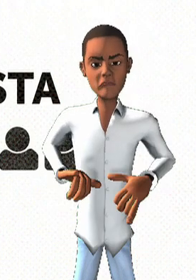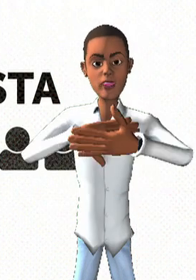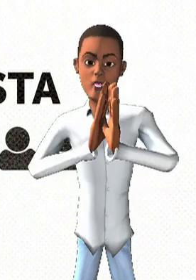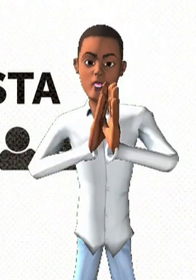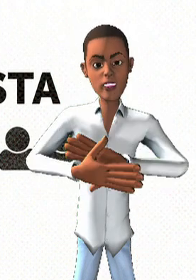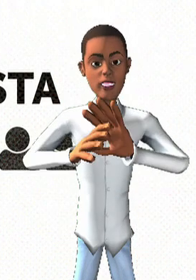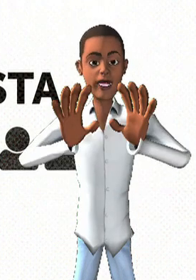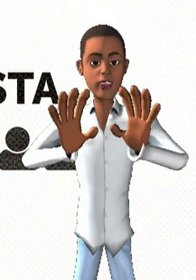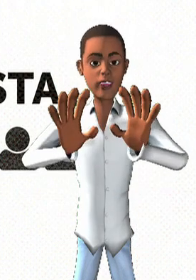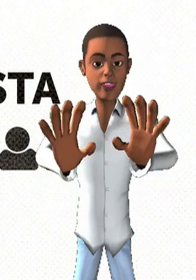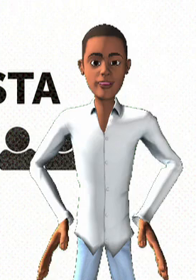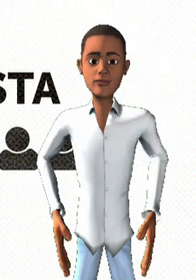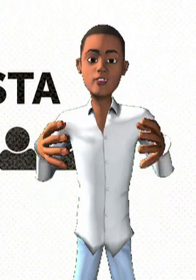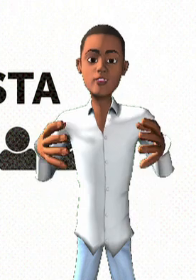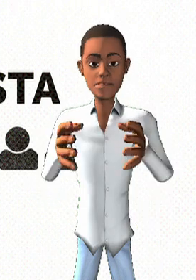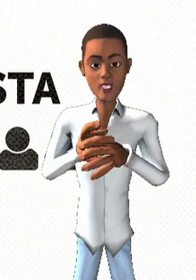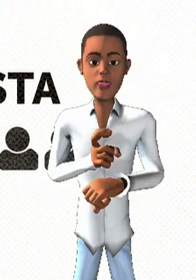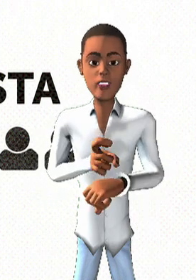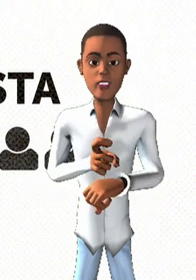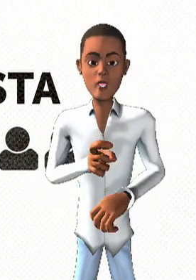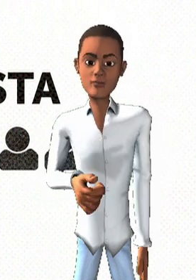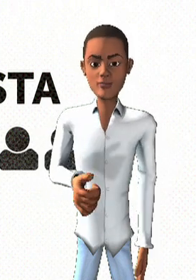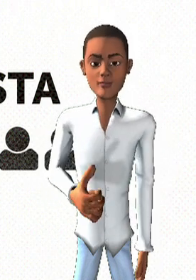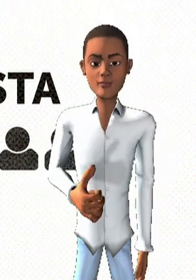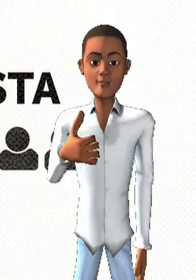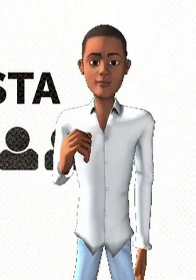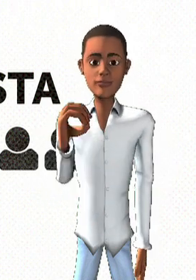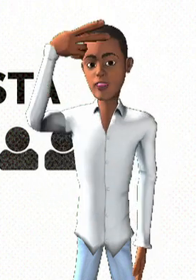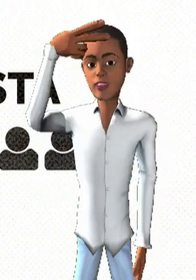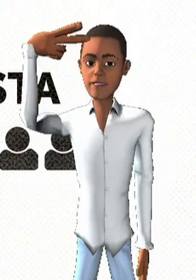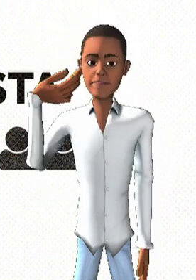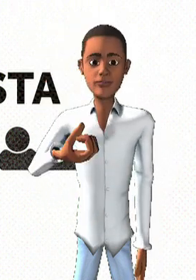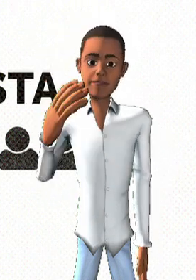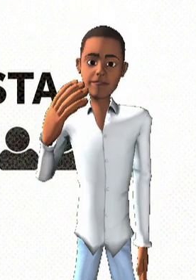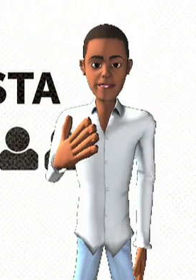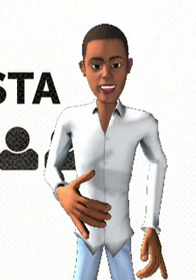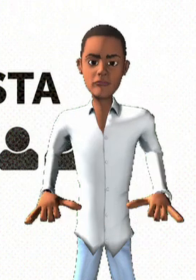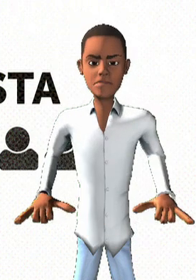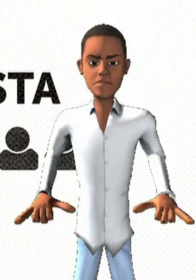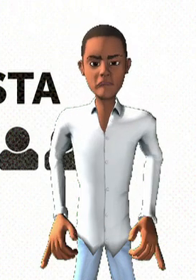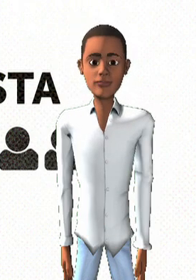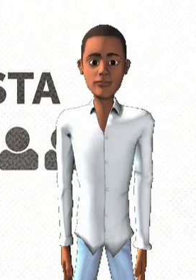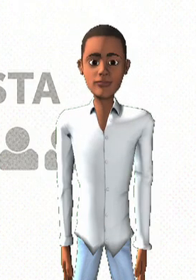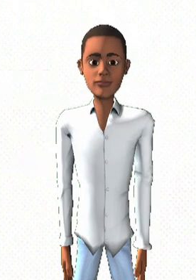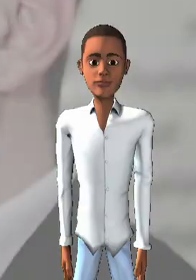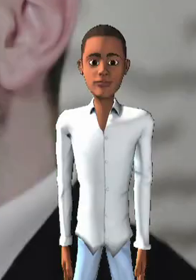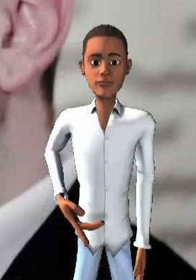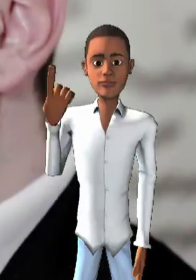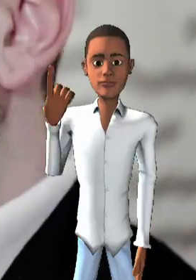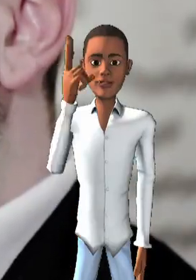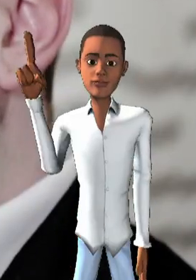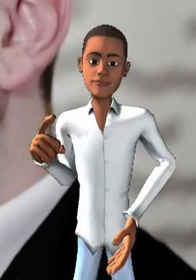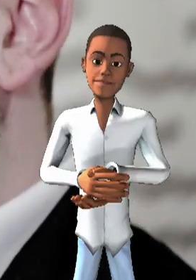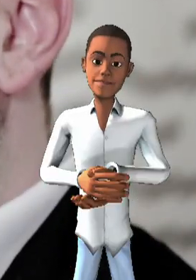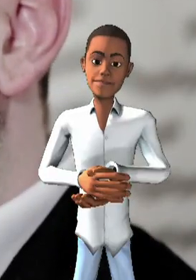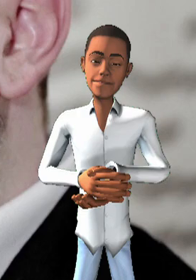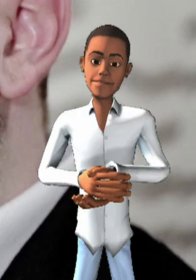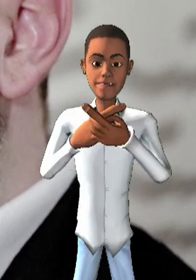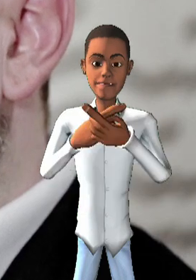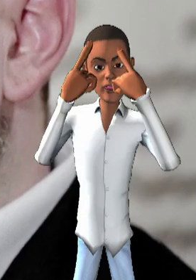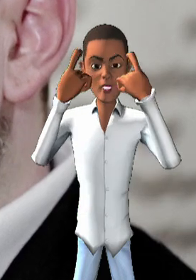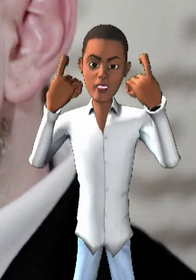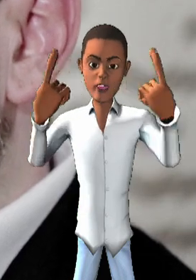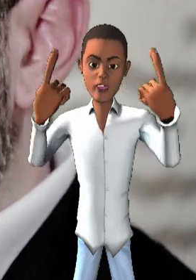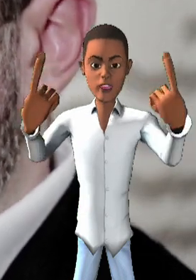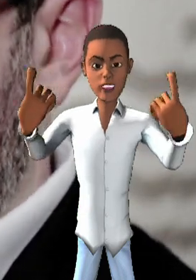envolvidas com essas violências. No grupo menos machista, 6 a cada 10. Por fim,